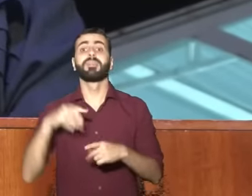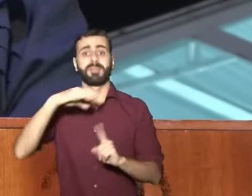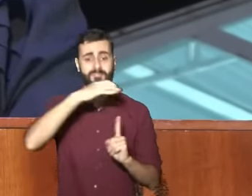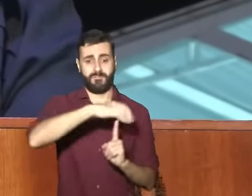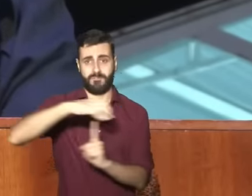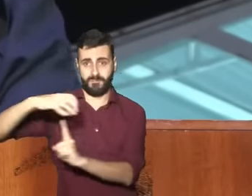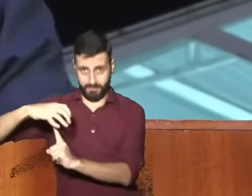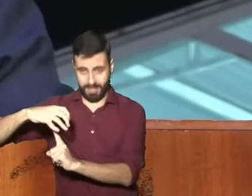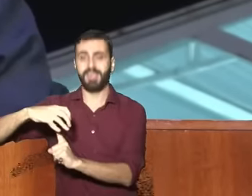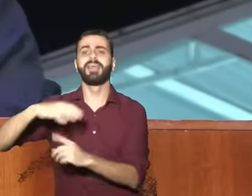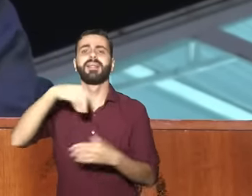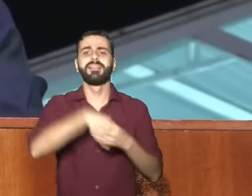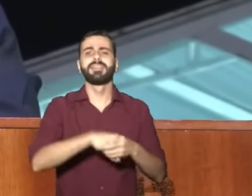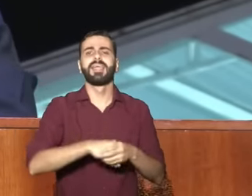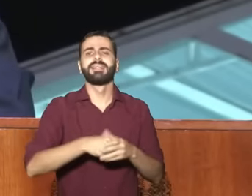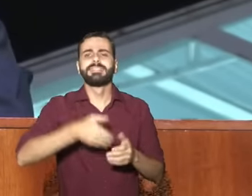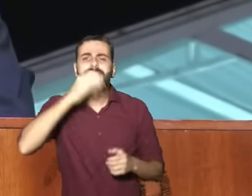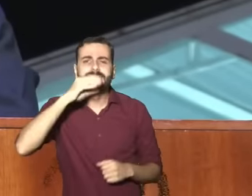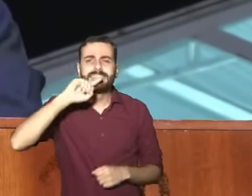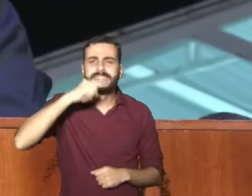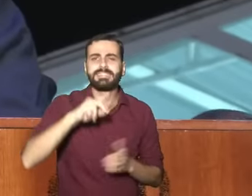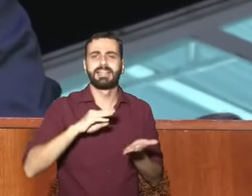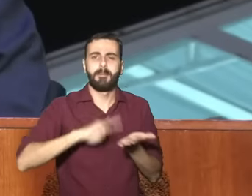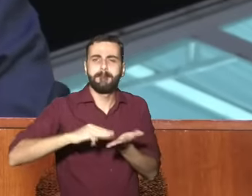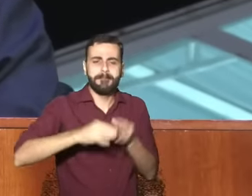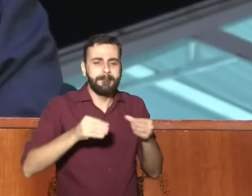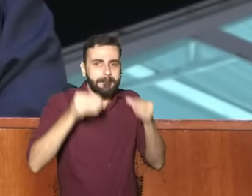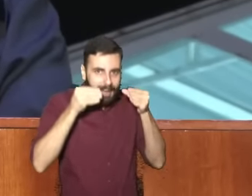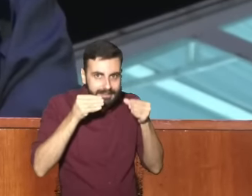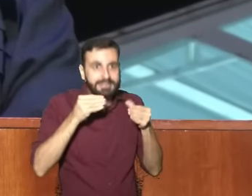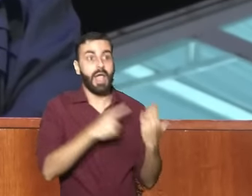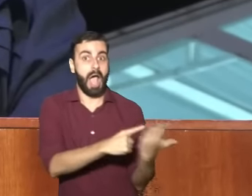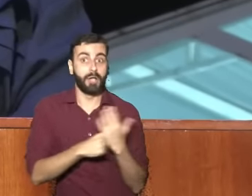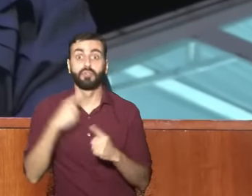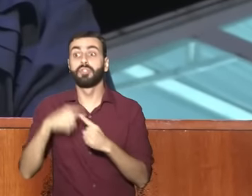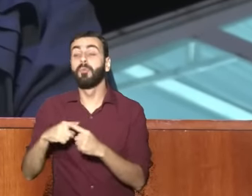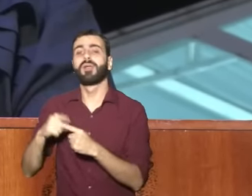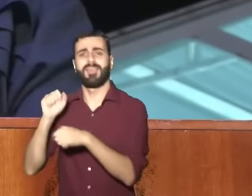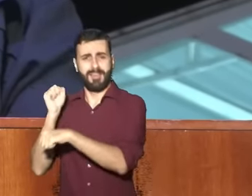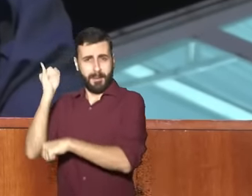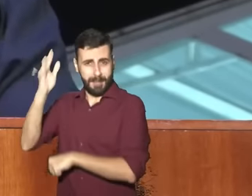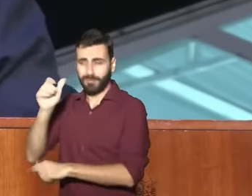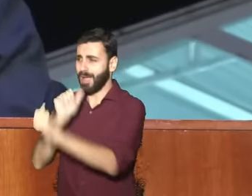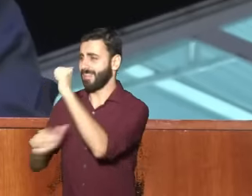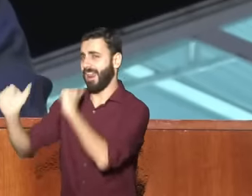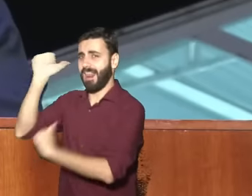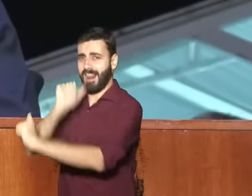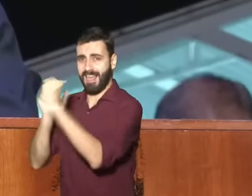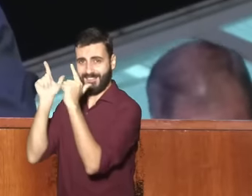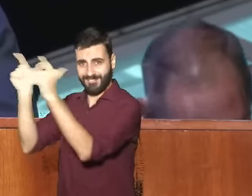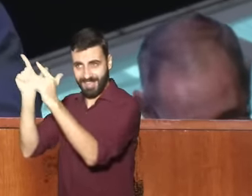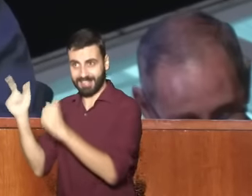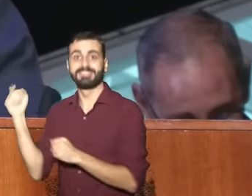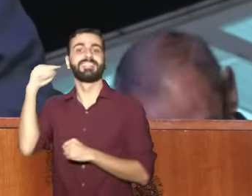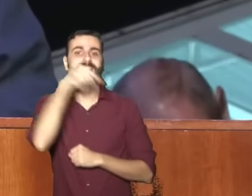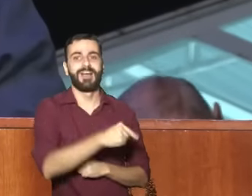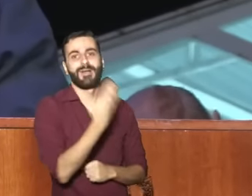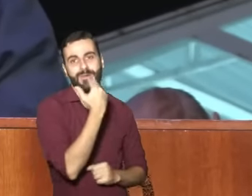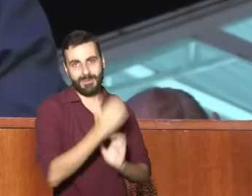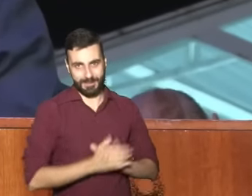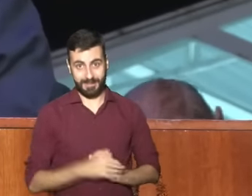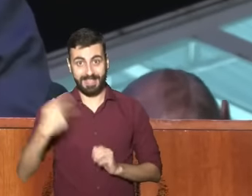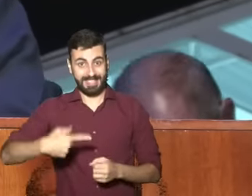feira com caldo de cana e pastel que nos salvam depois de uma noite de open bar. Dessa